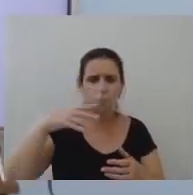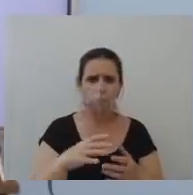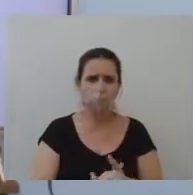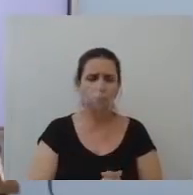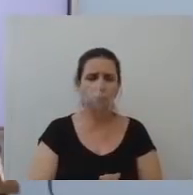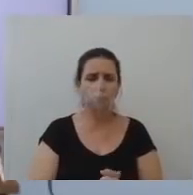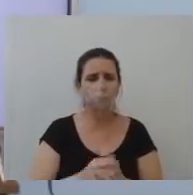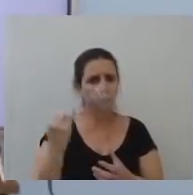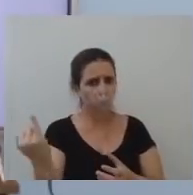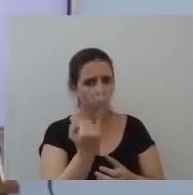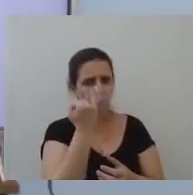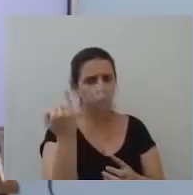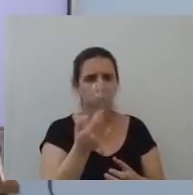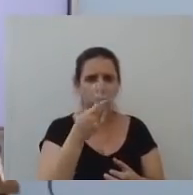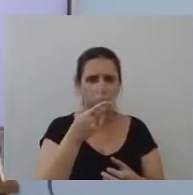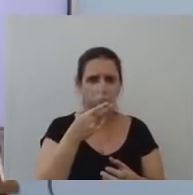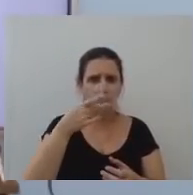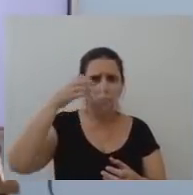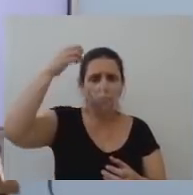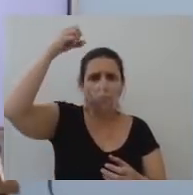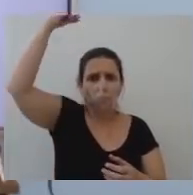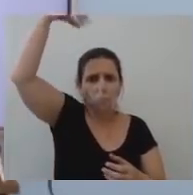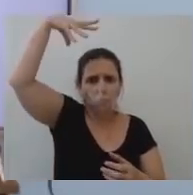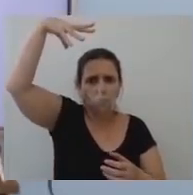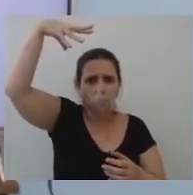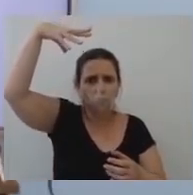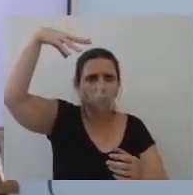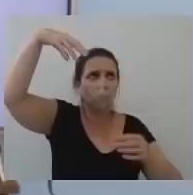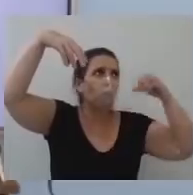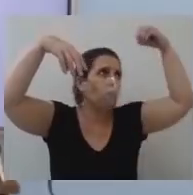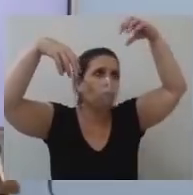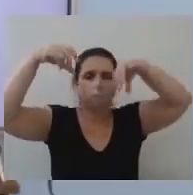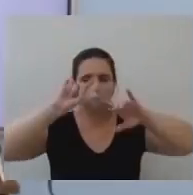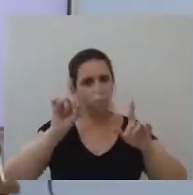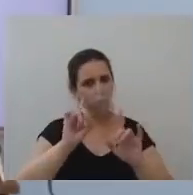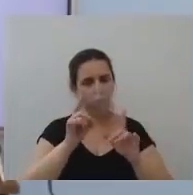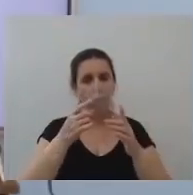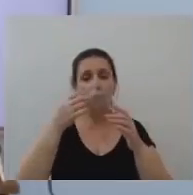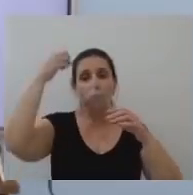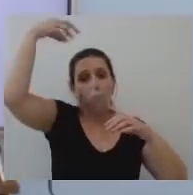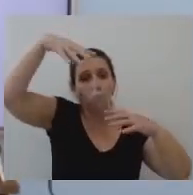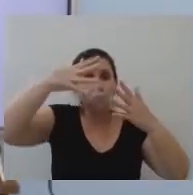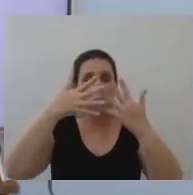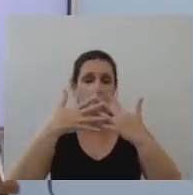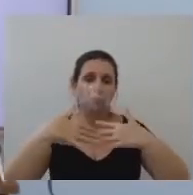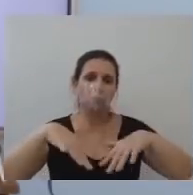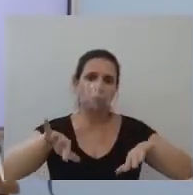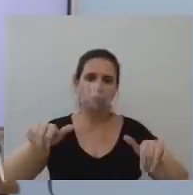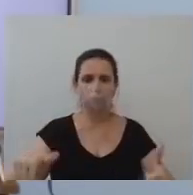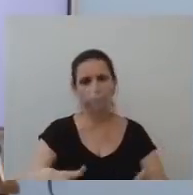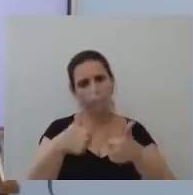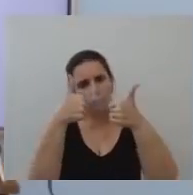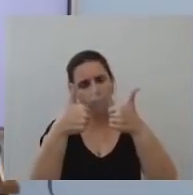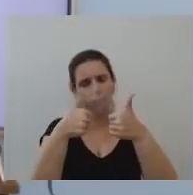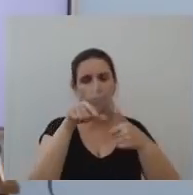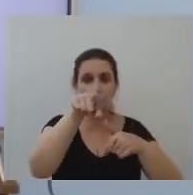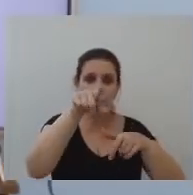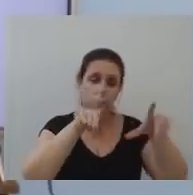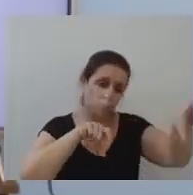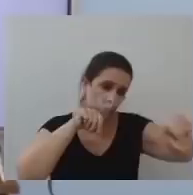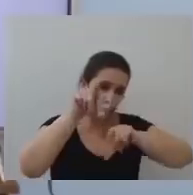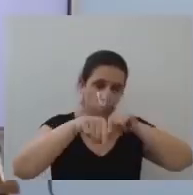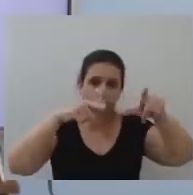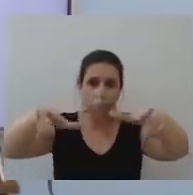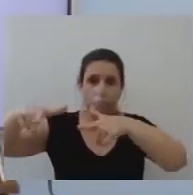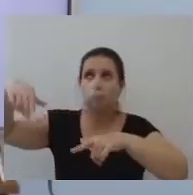É importante a gente compreender que não é luz artificial. O ideal é a gente trabalhar com luz natural. Então você vai escolher aquele cômodo